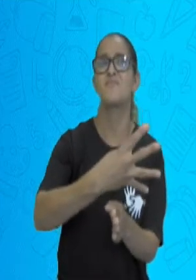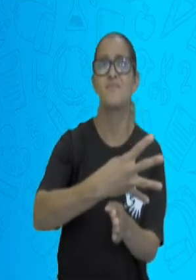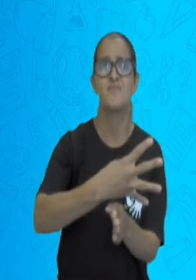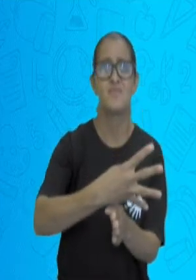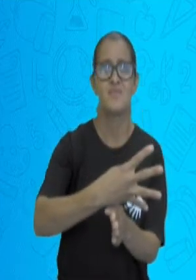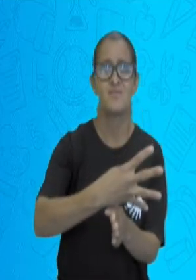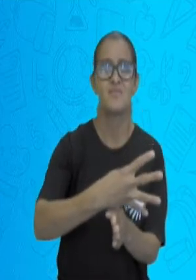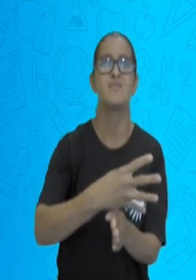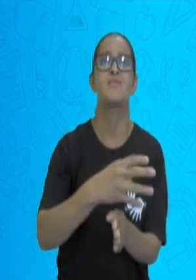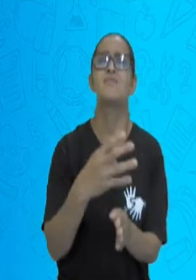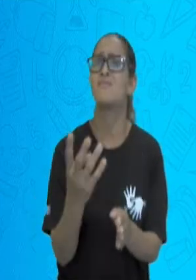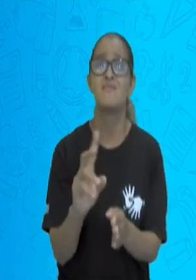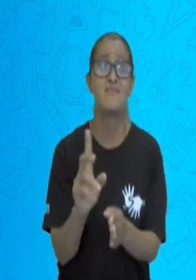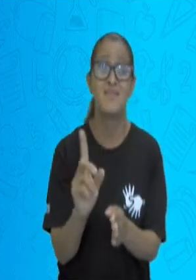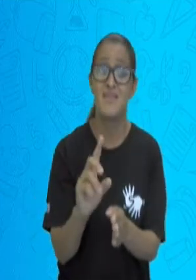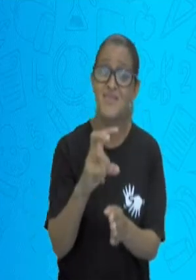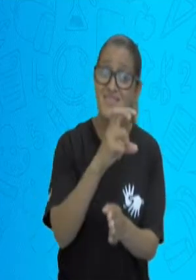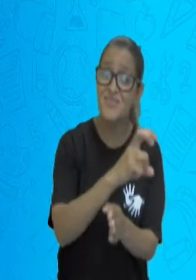55.